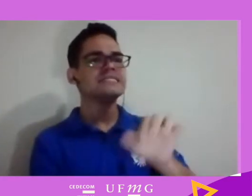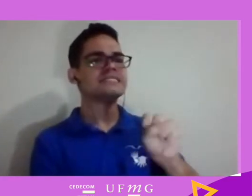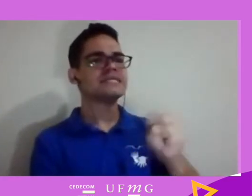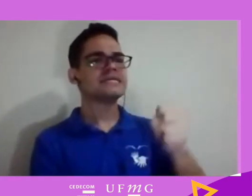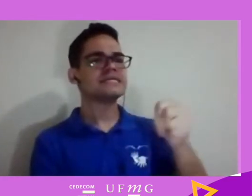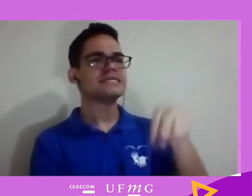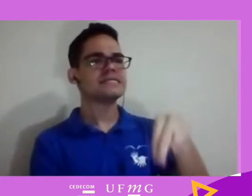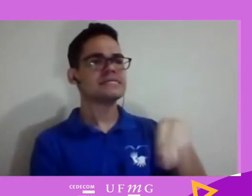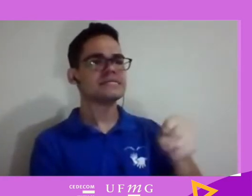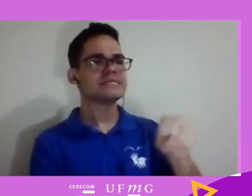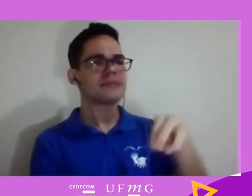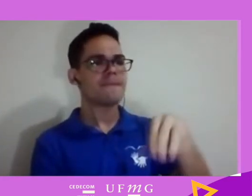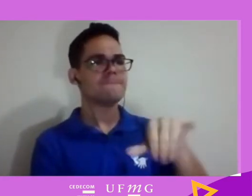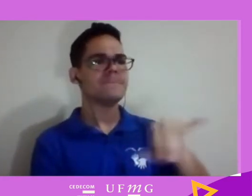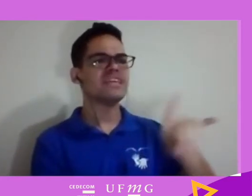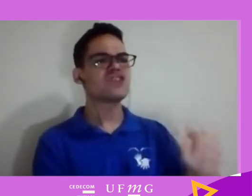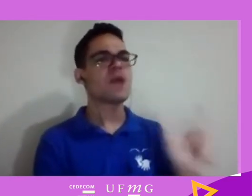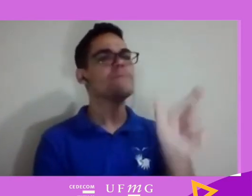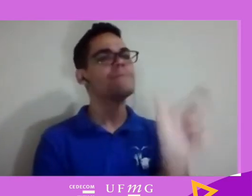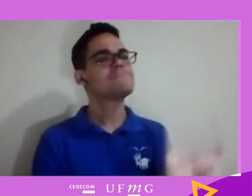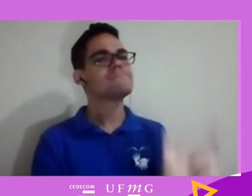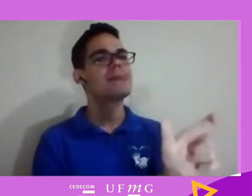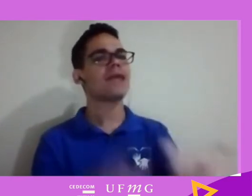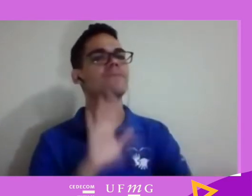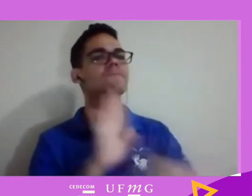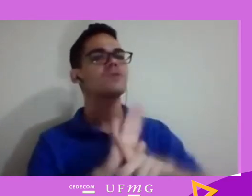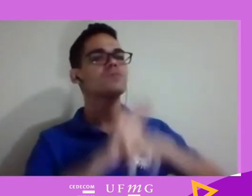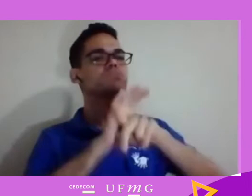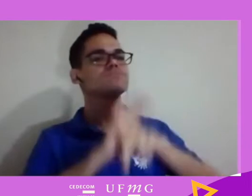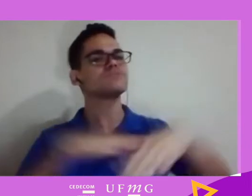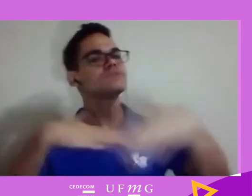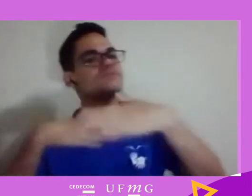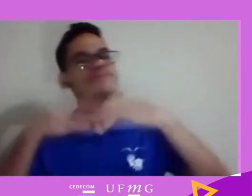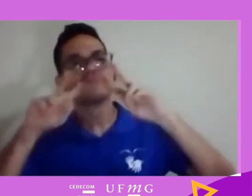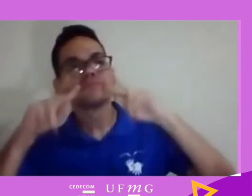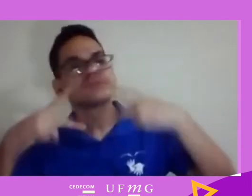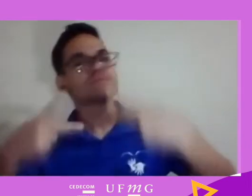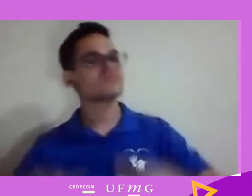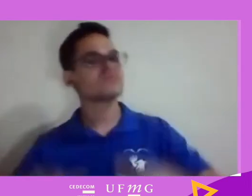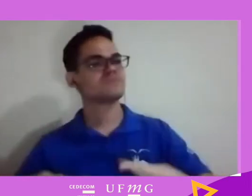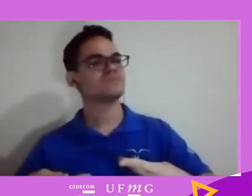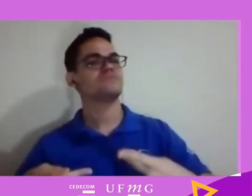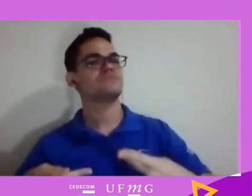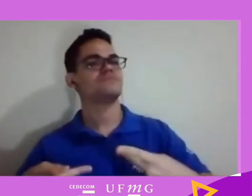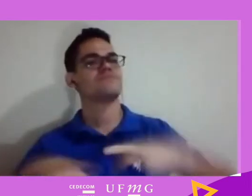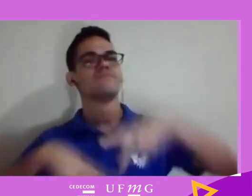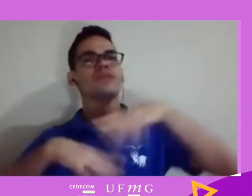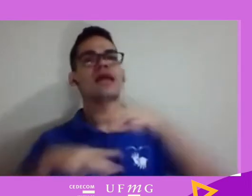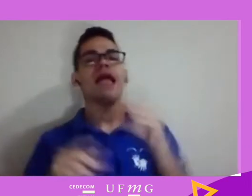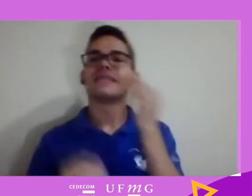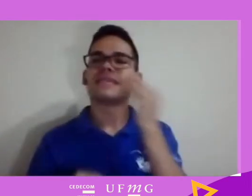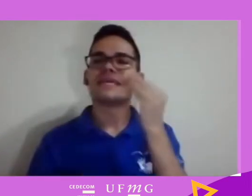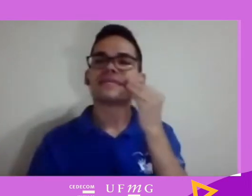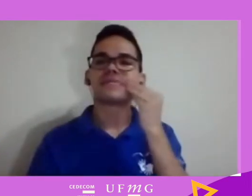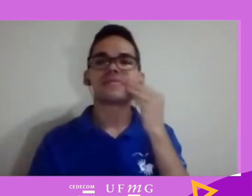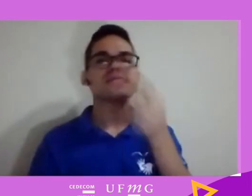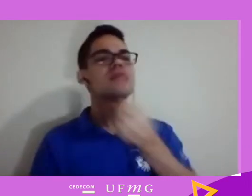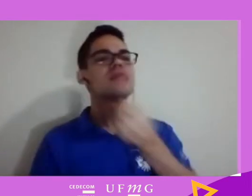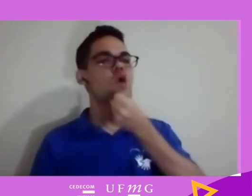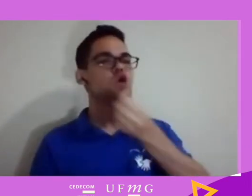um substantivo, é um adjetivo. Por isso é uma lógica de comunicação, ela adjetiva alguma coisa. É o jornalismo que se